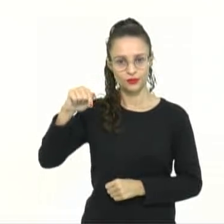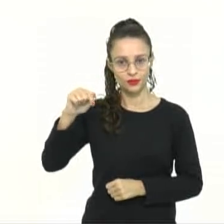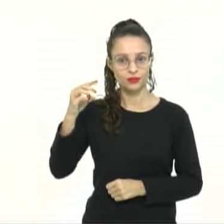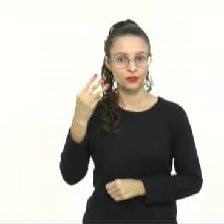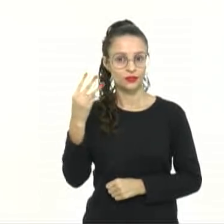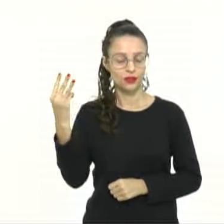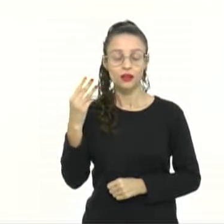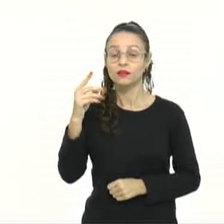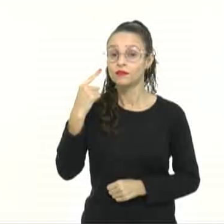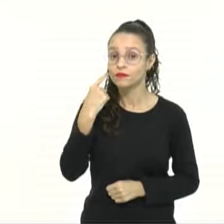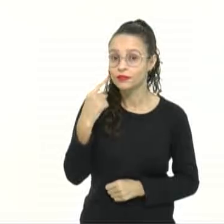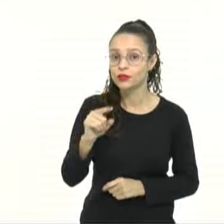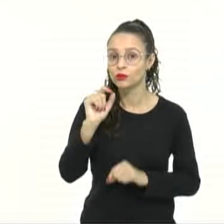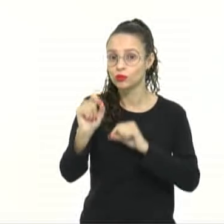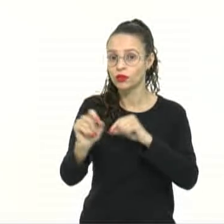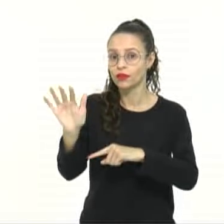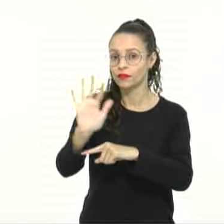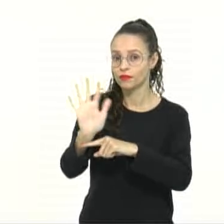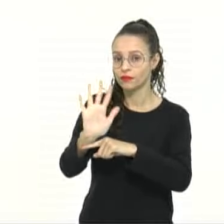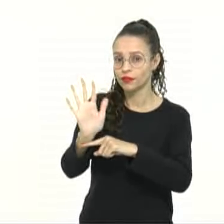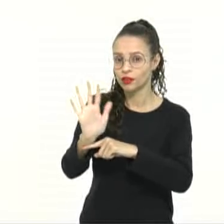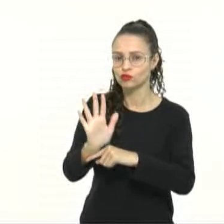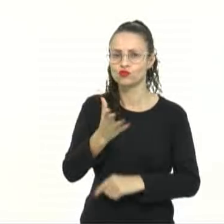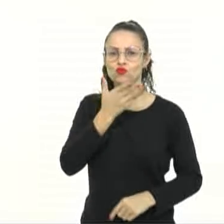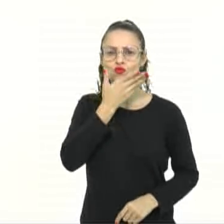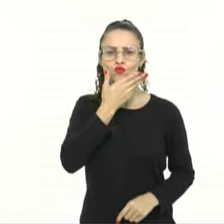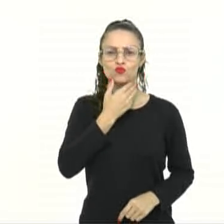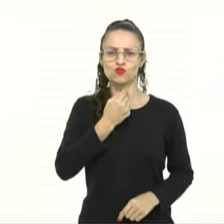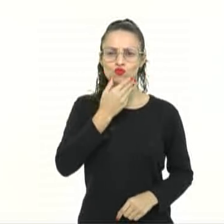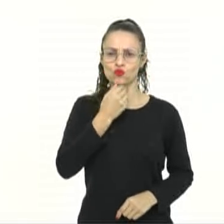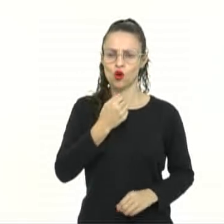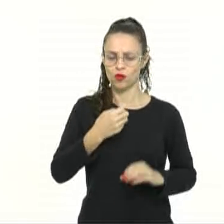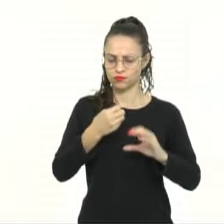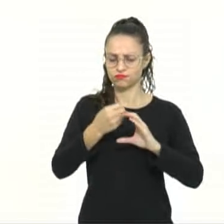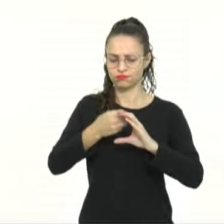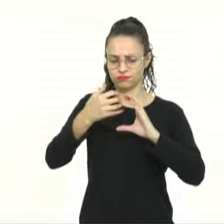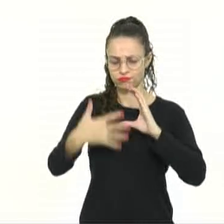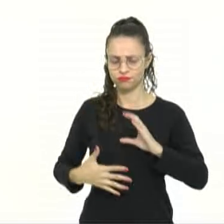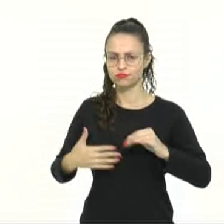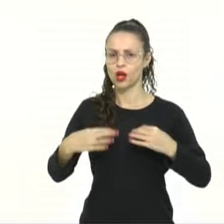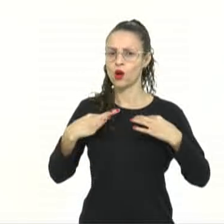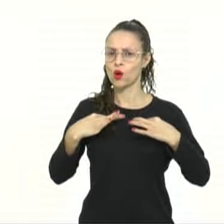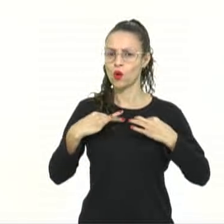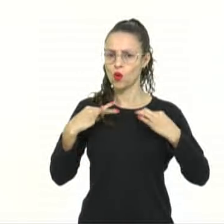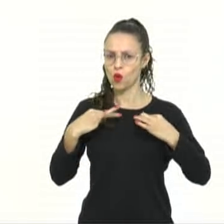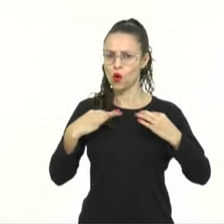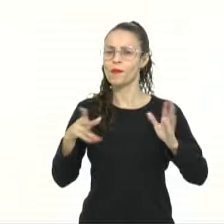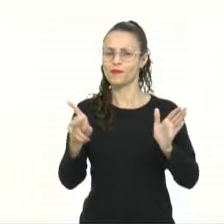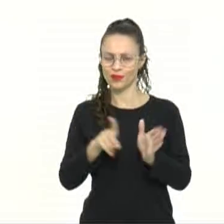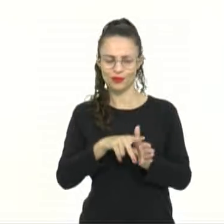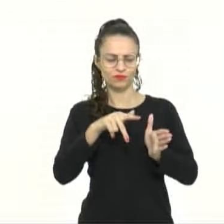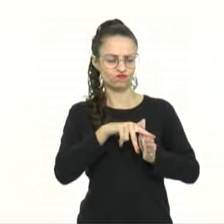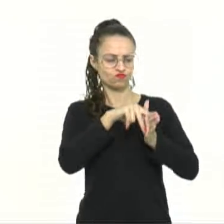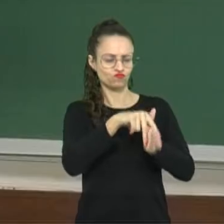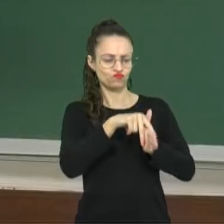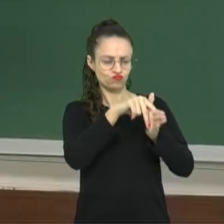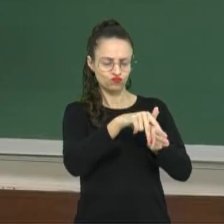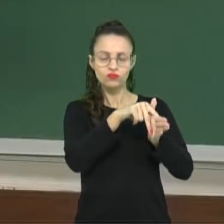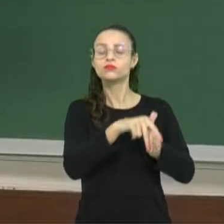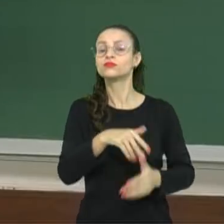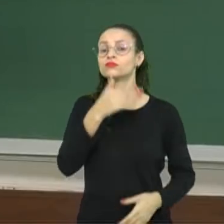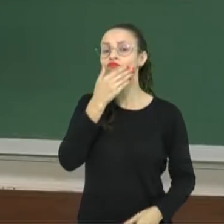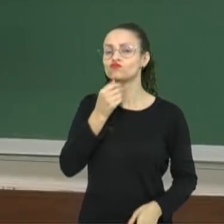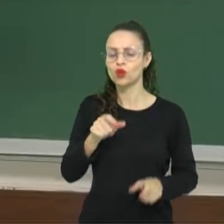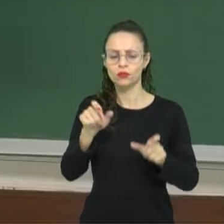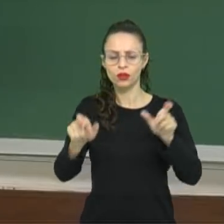1733, então nós vimos lá no nosso vídeo homens, né, caracterizados com vestimentas dos tropeiros, que eram esses homens